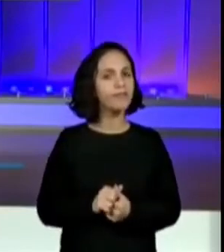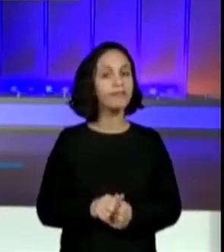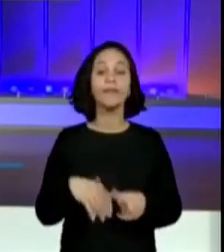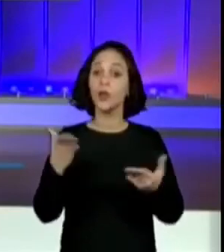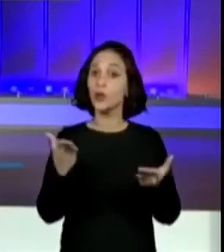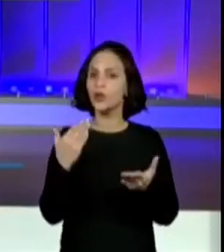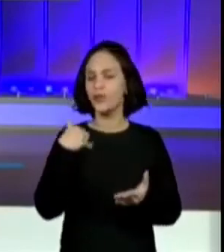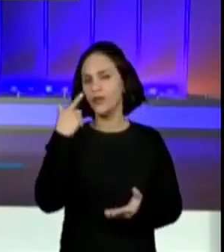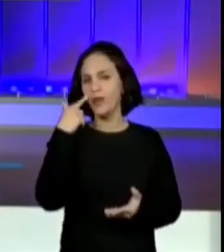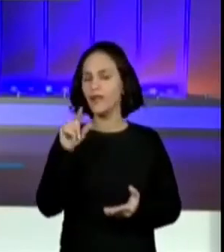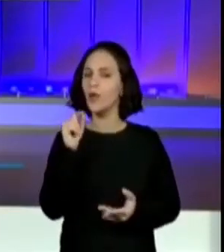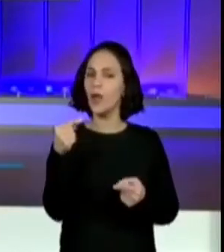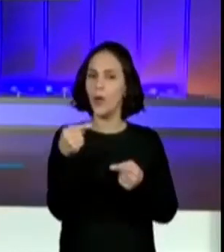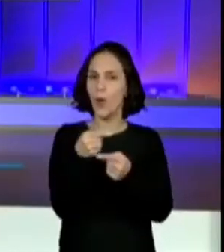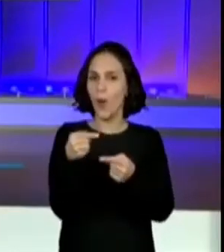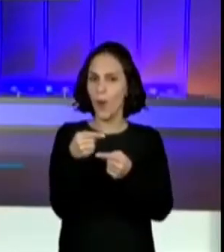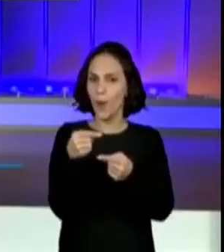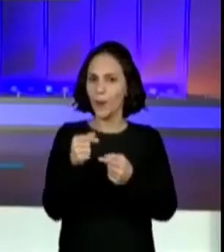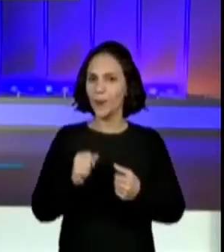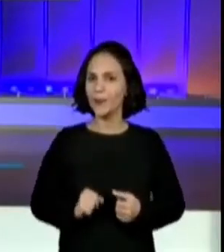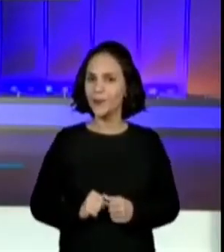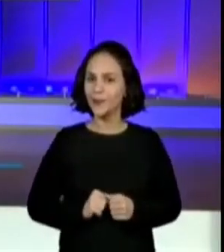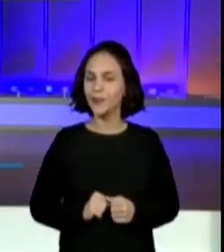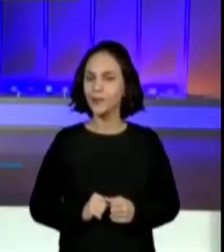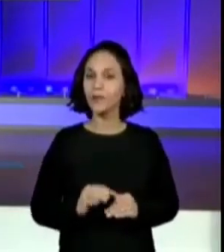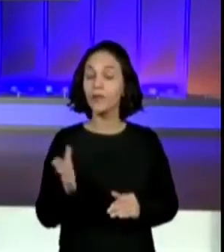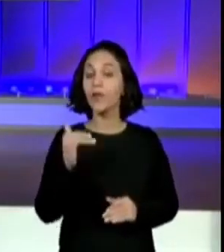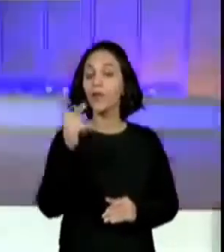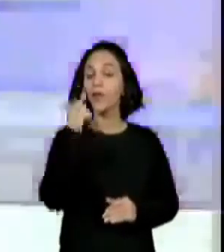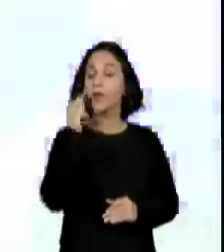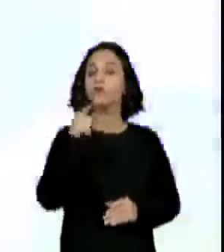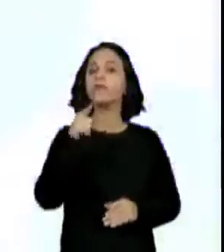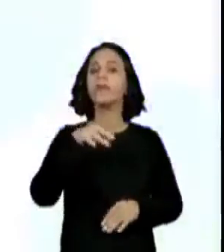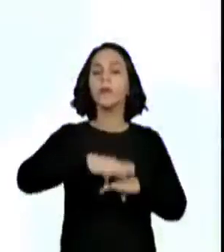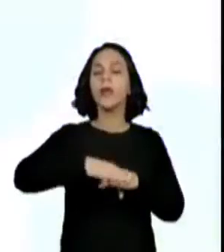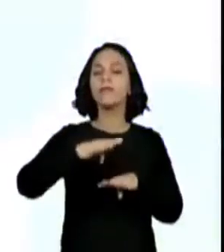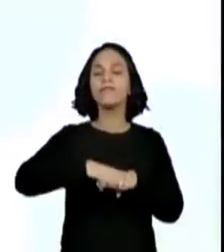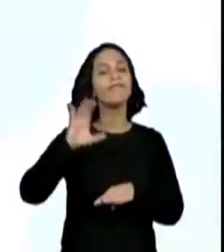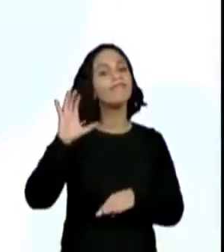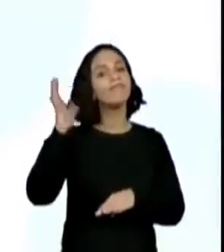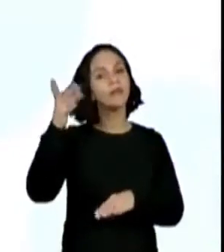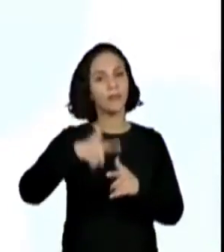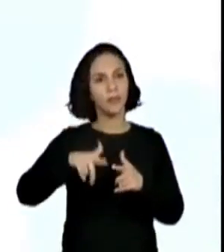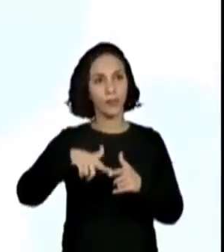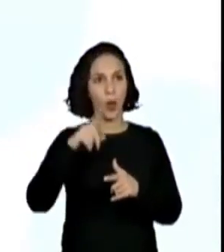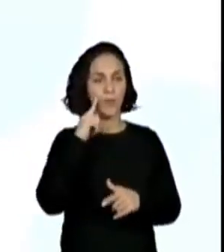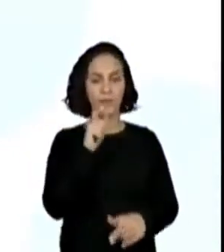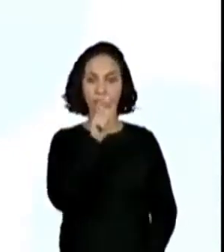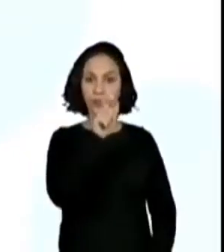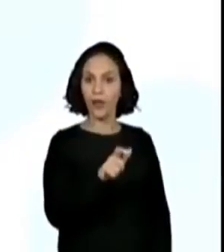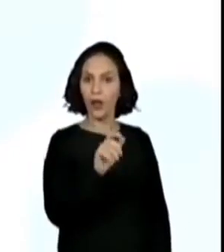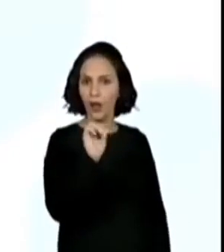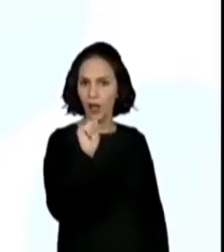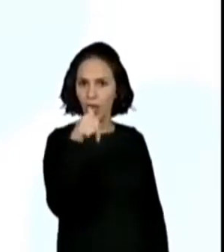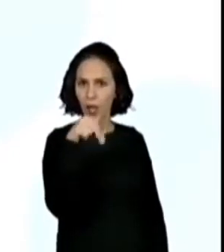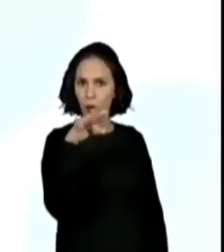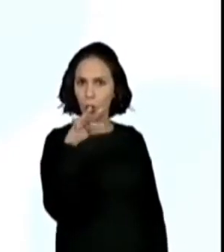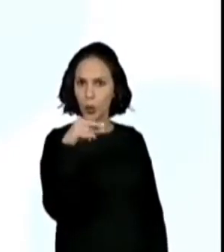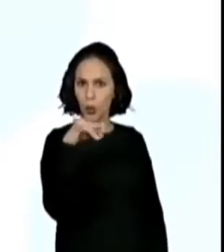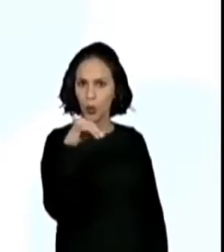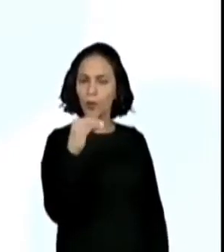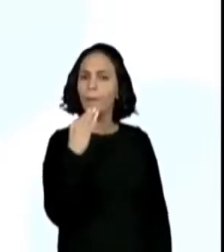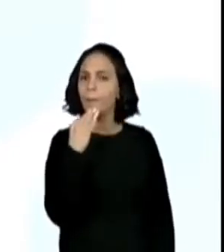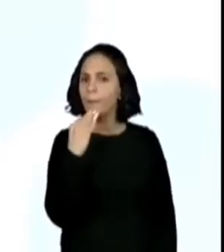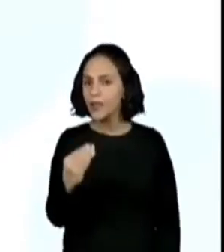gente vai ver hoje é o sinal de igual hoje ok então vamos pra nossa situação problema o Senhor Antônio pediu que Ana